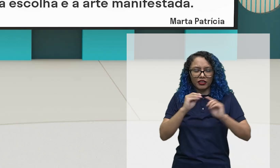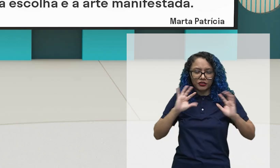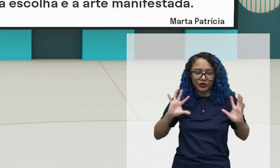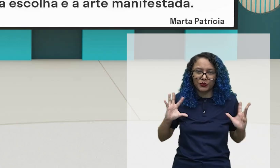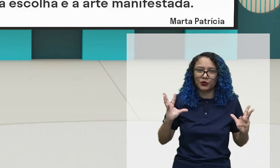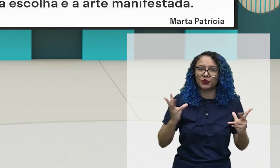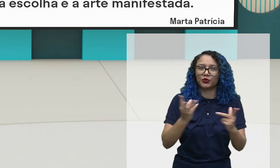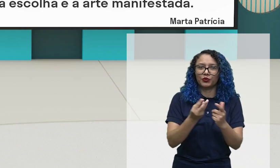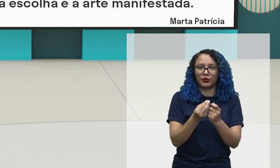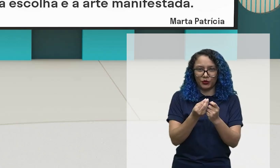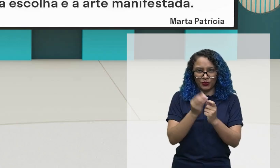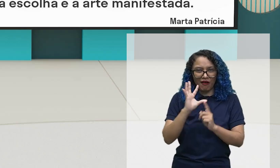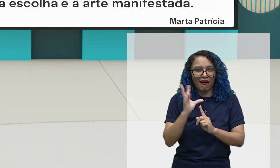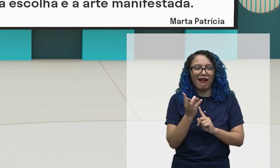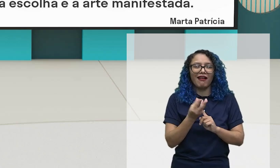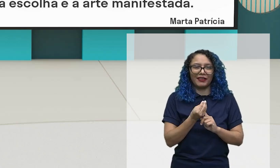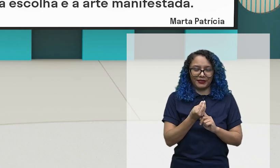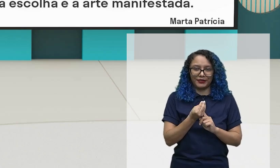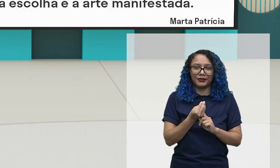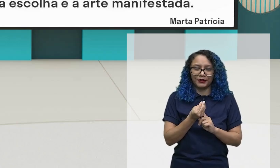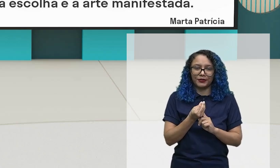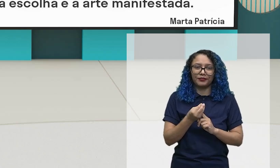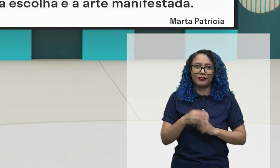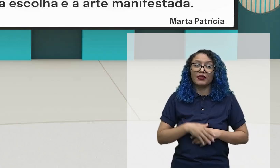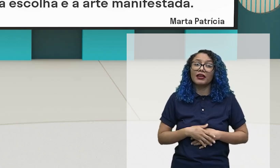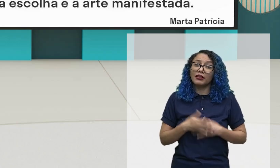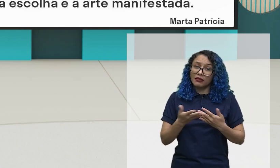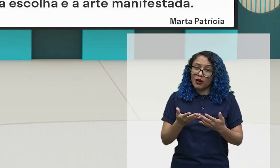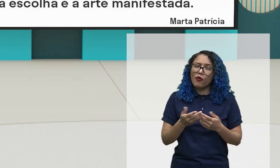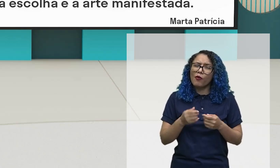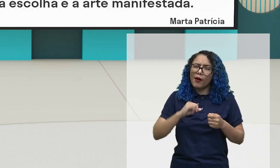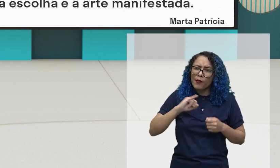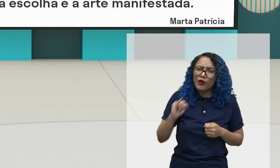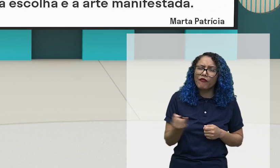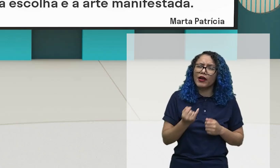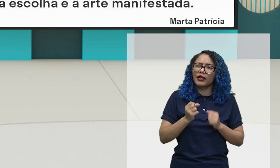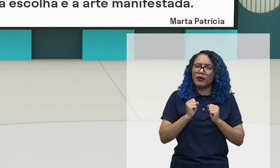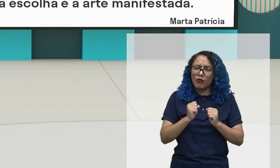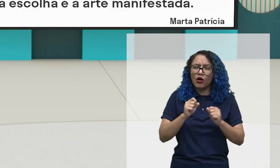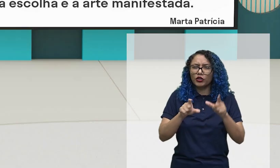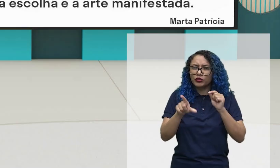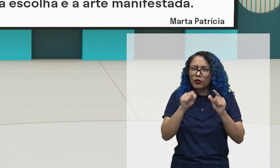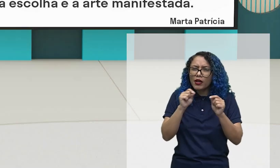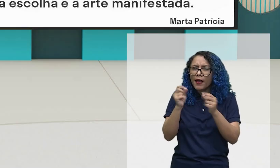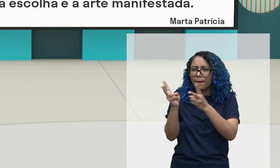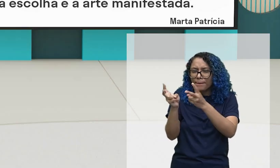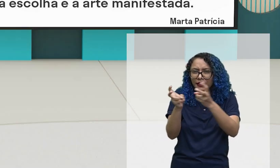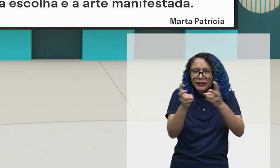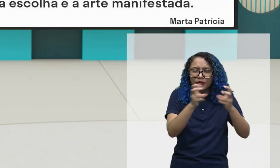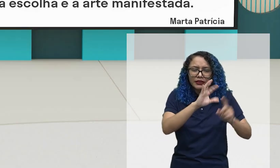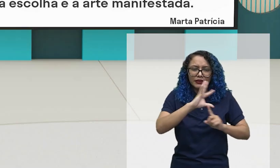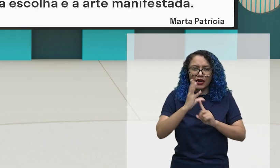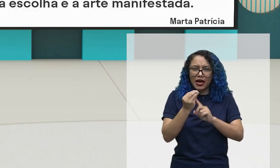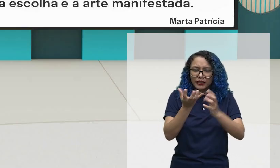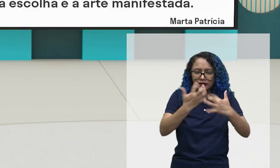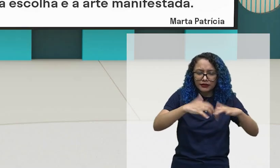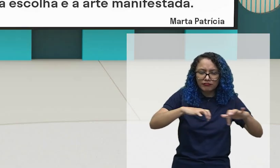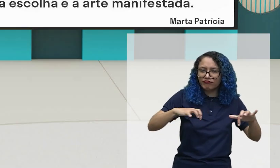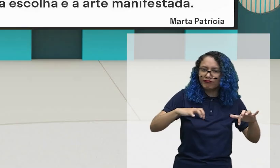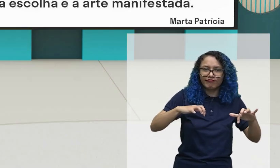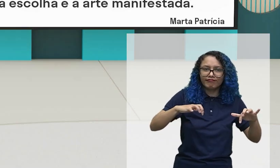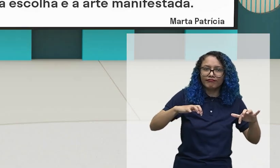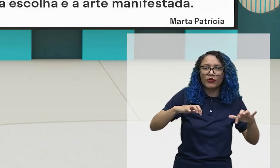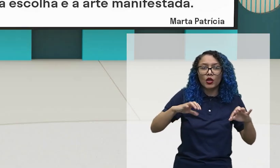pincelada, independente da escolha, é a arte manifestada. Então, se permita conhecer e enxergar que